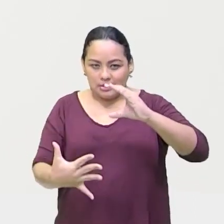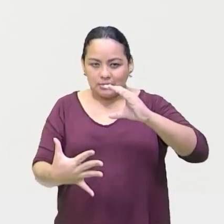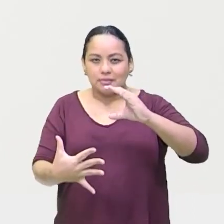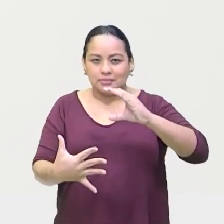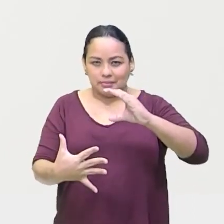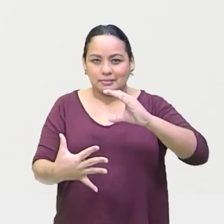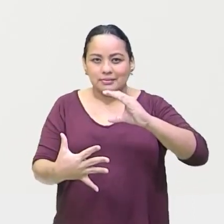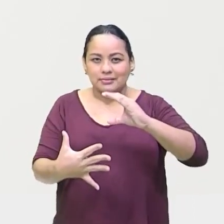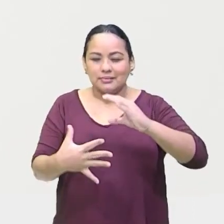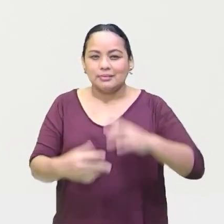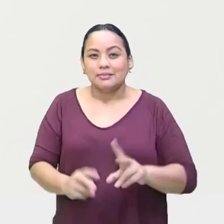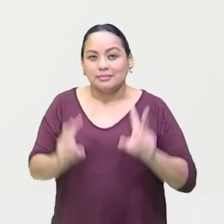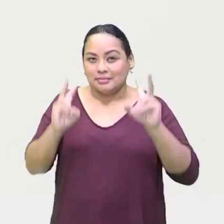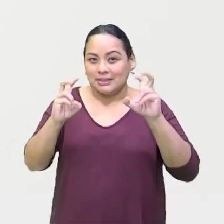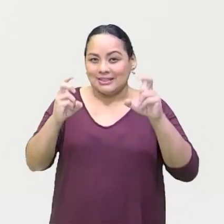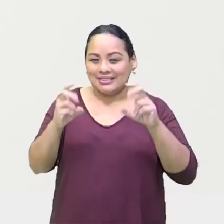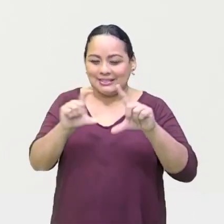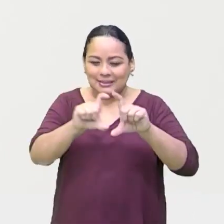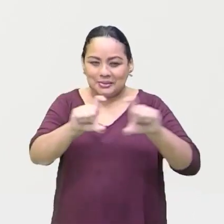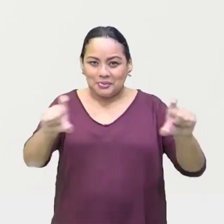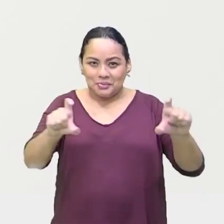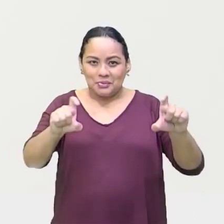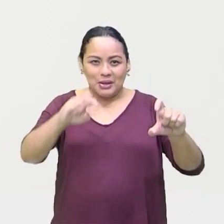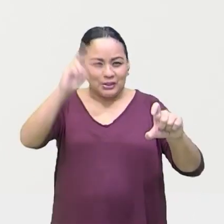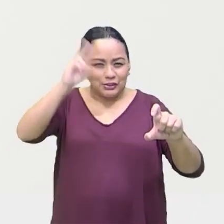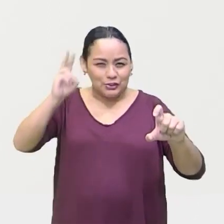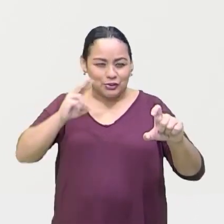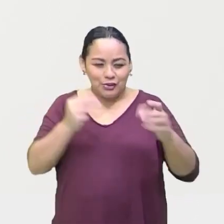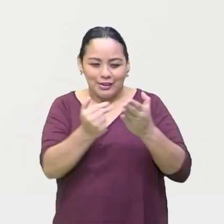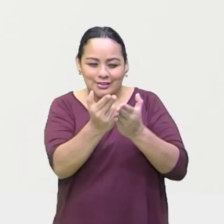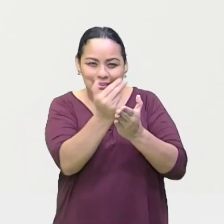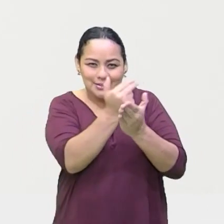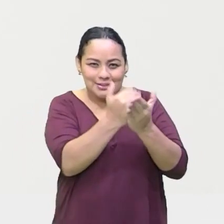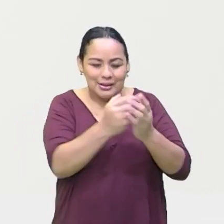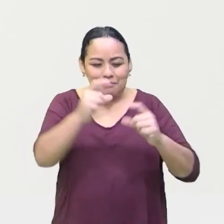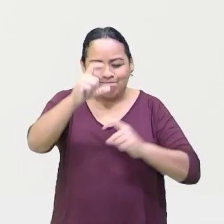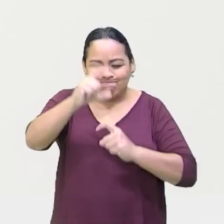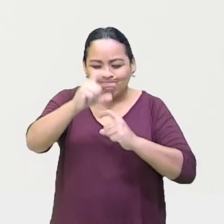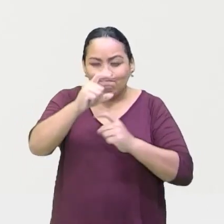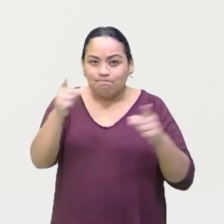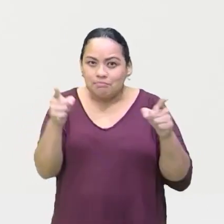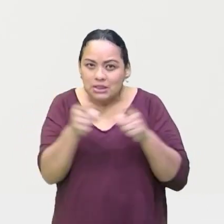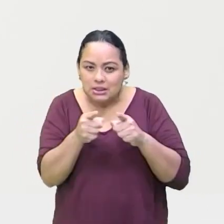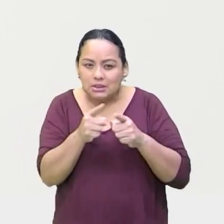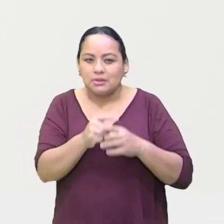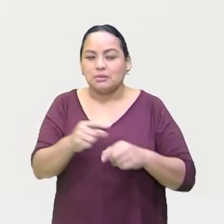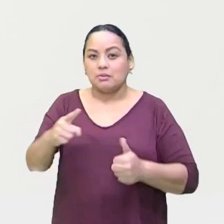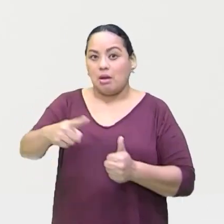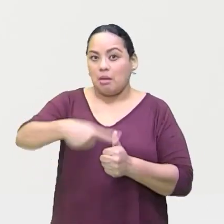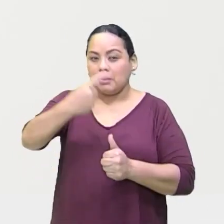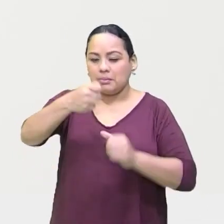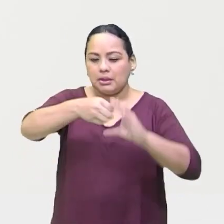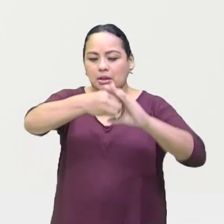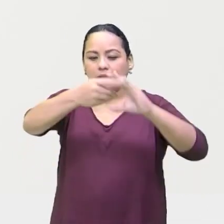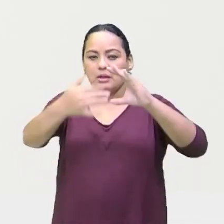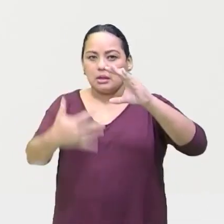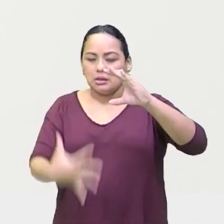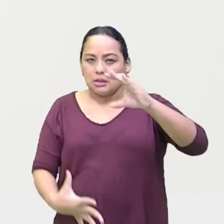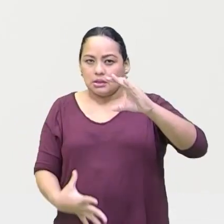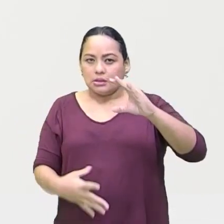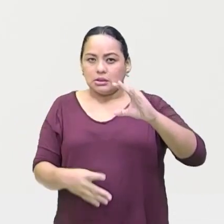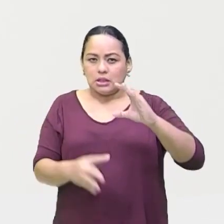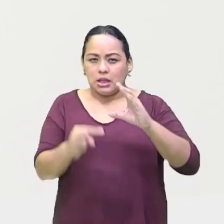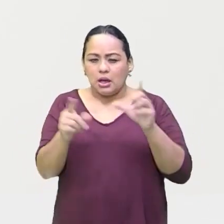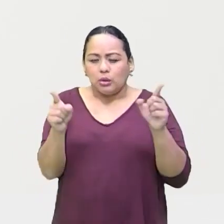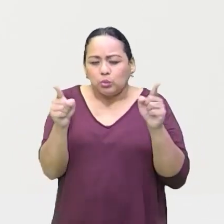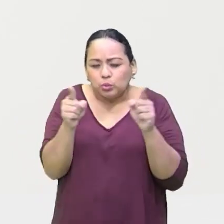Características das tirinhas. Primeira característica. Textos